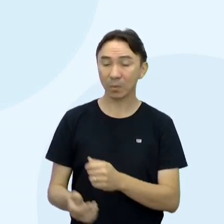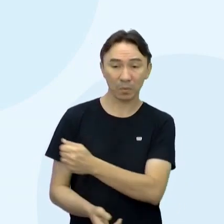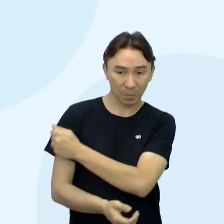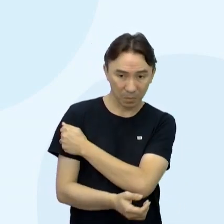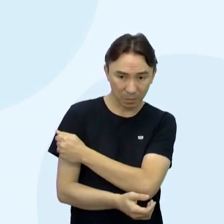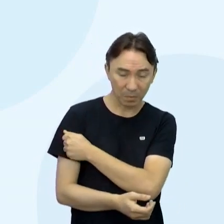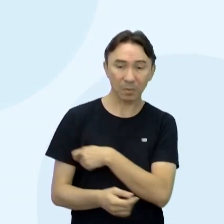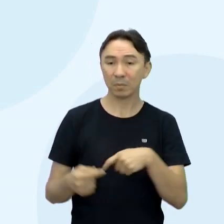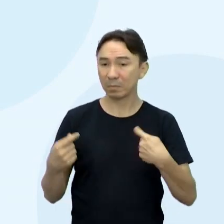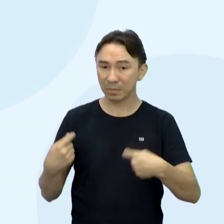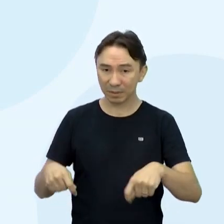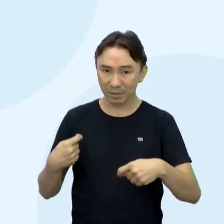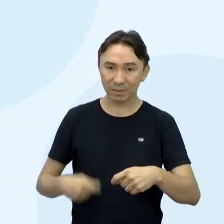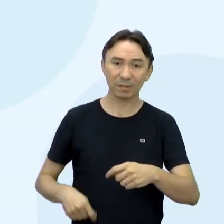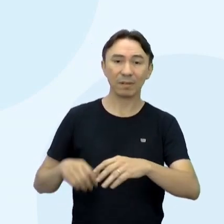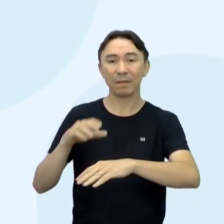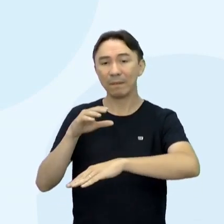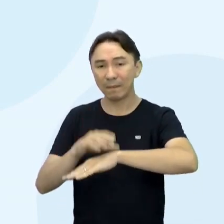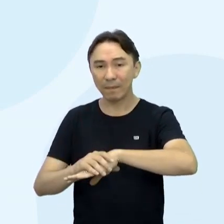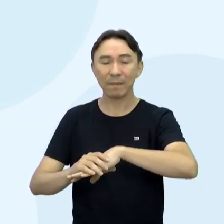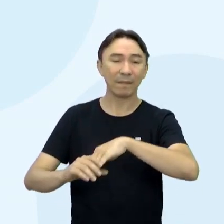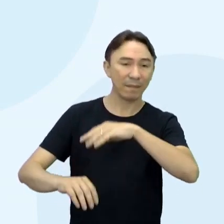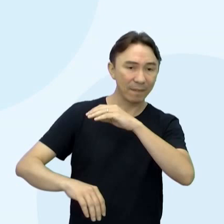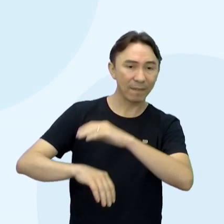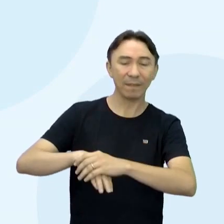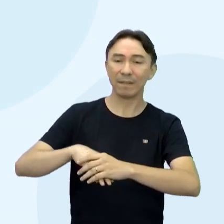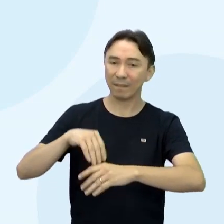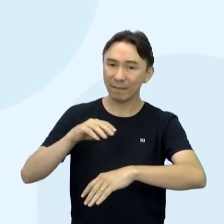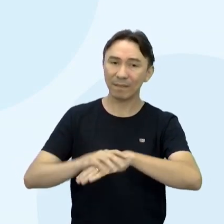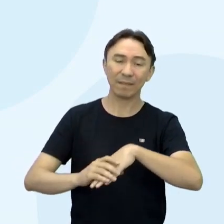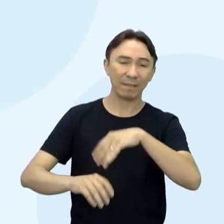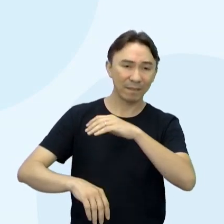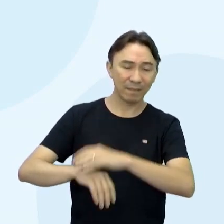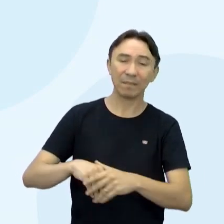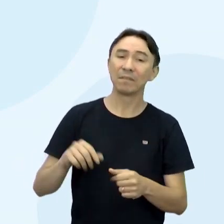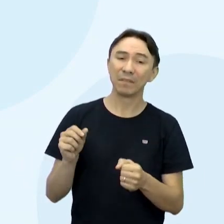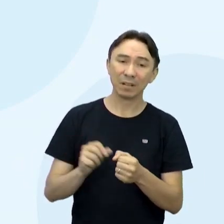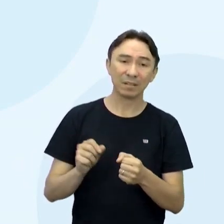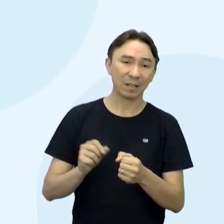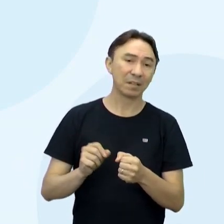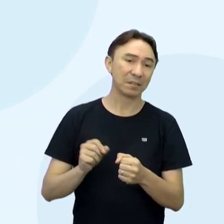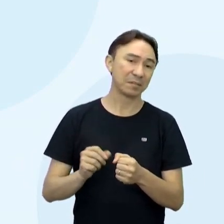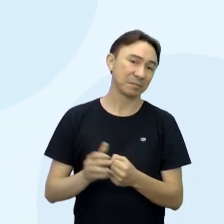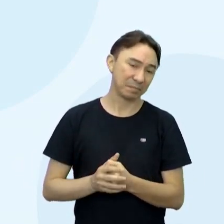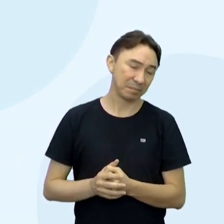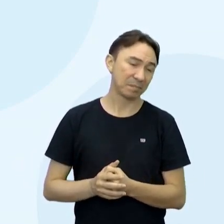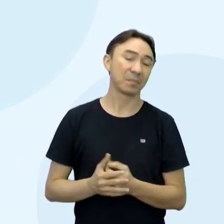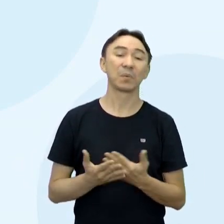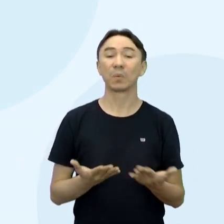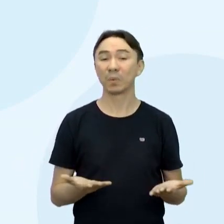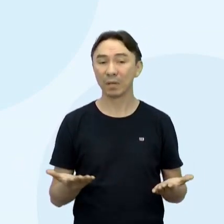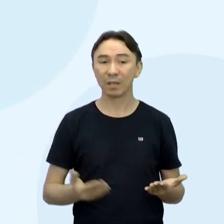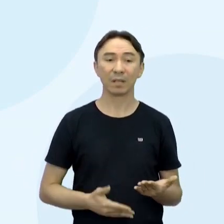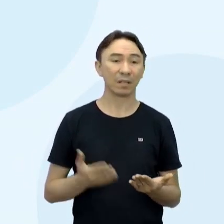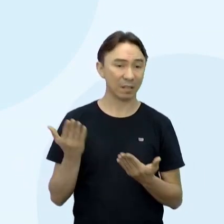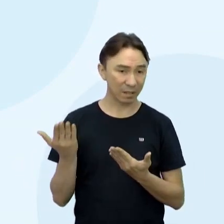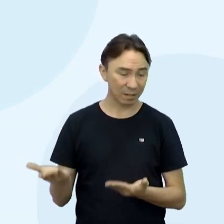aí, né? Hands-on, como a gente fala em inglês. E, na verdade, eles devem